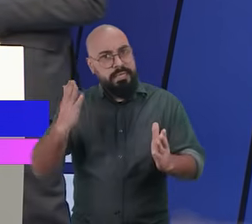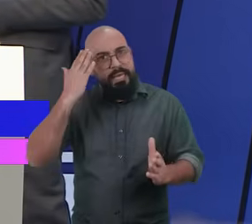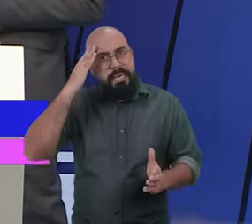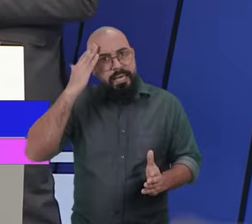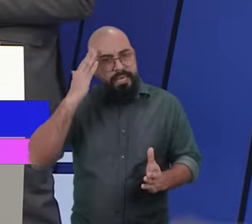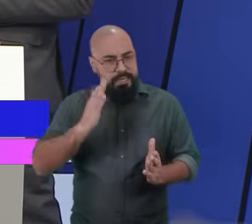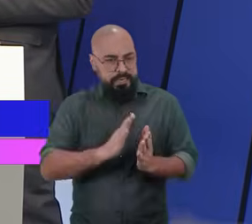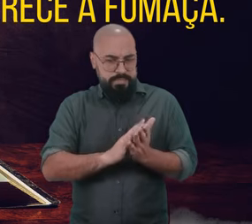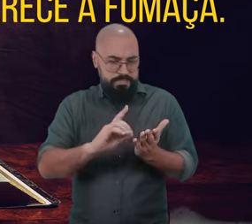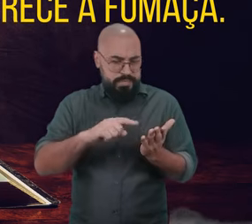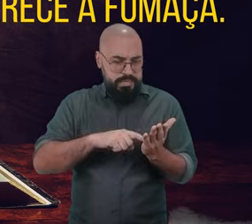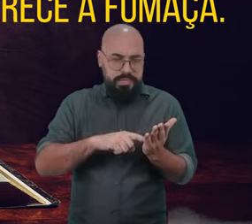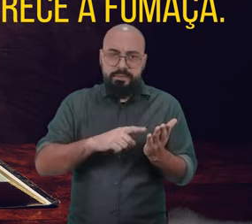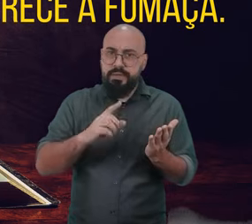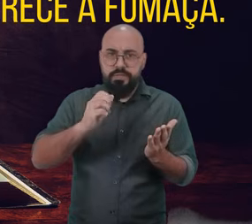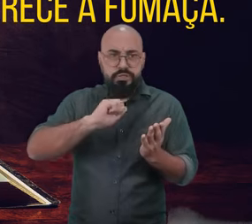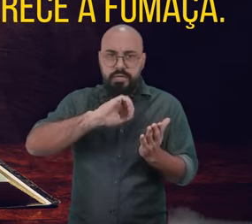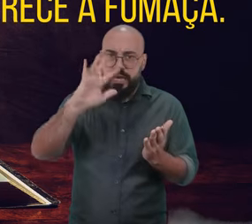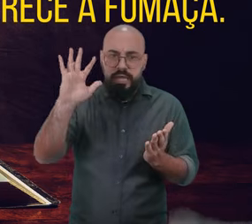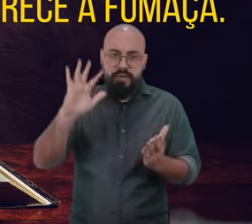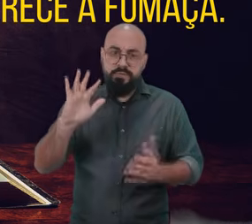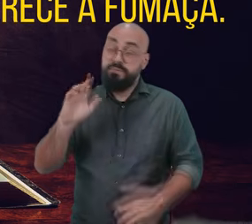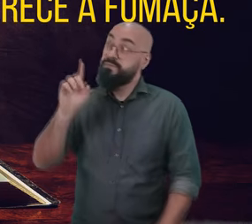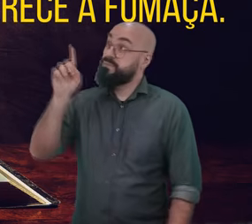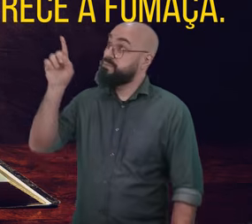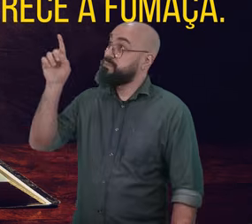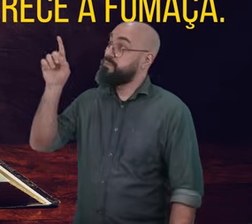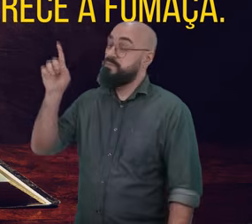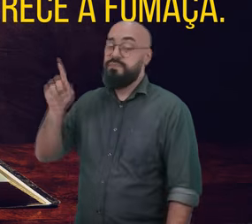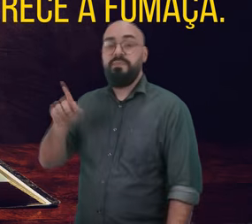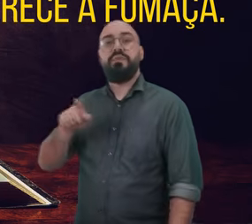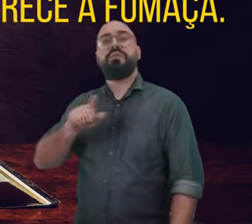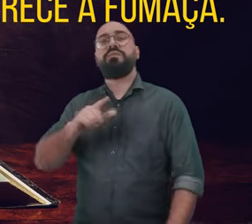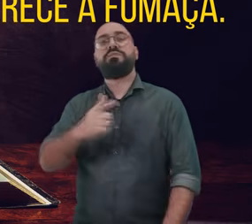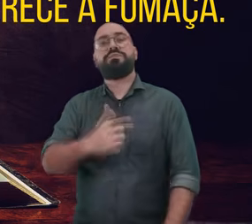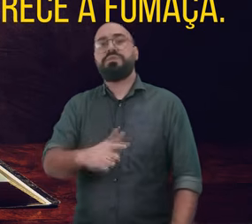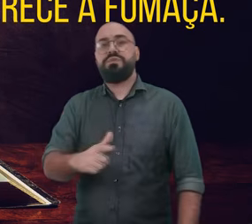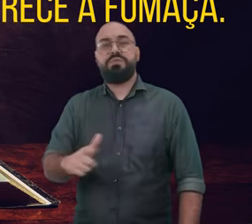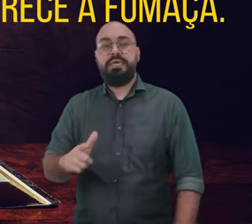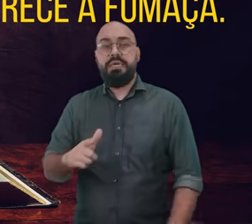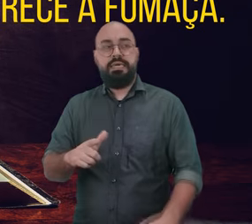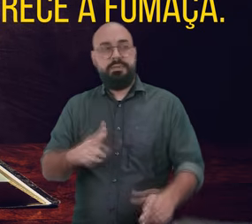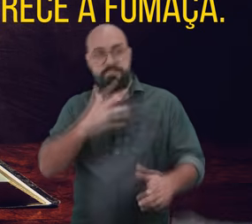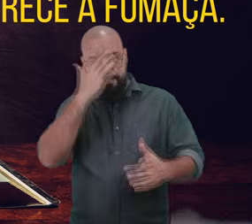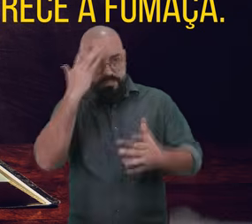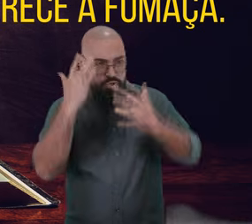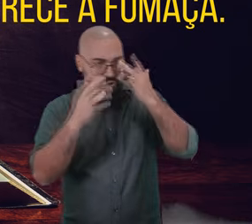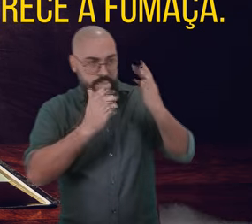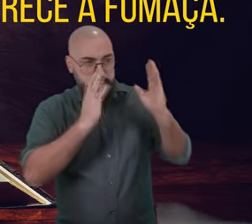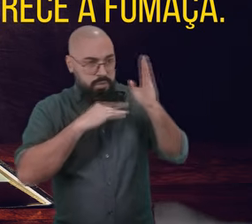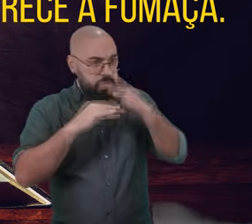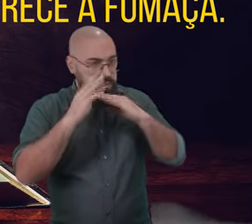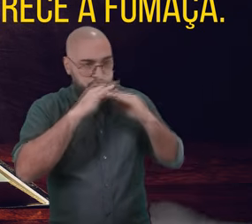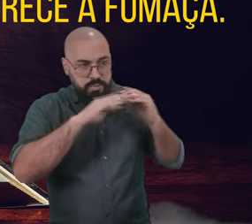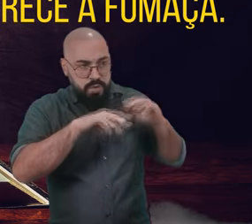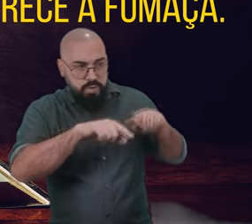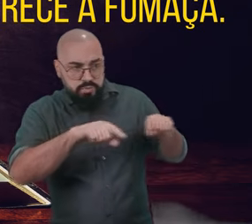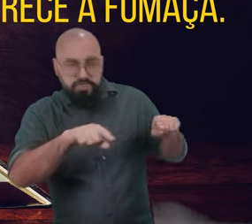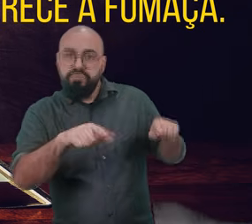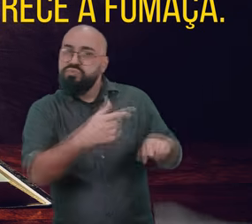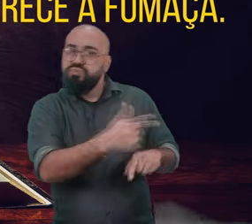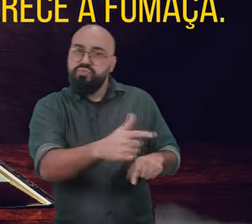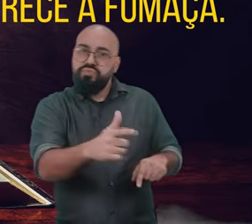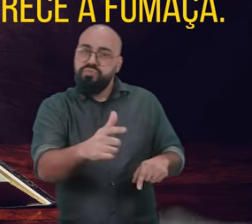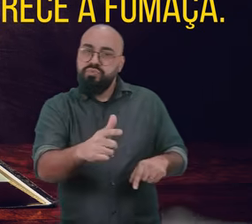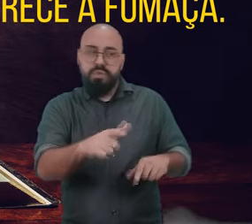Salmo 37:10, mais um pouco de tempo e não existirão os ímpios. Você procurará o seu lugar e não os encontrará. Os